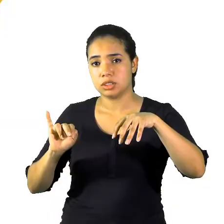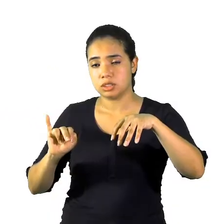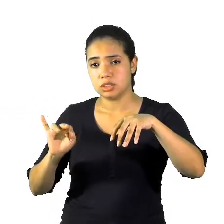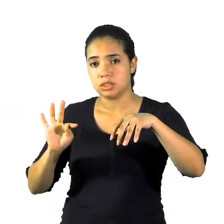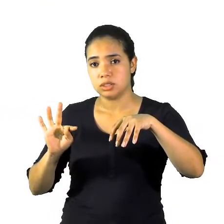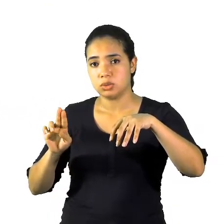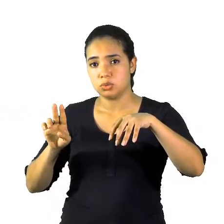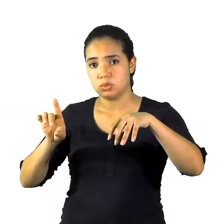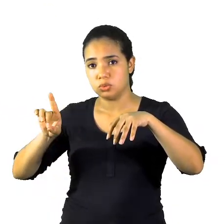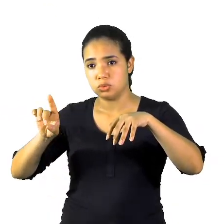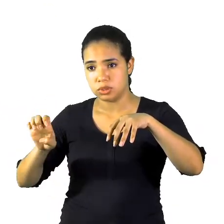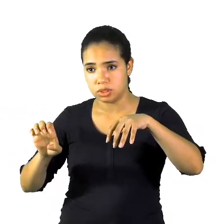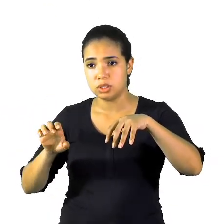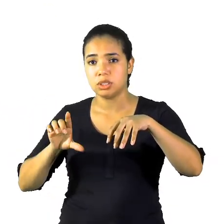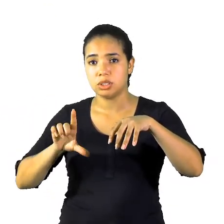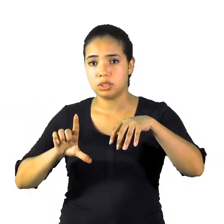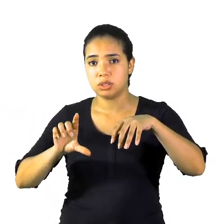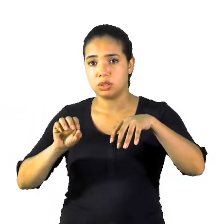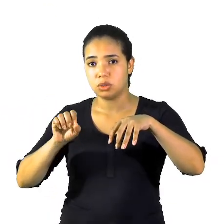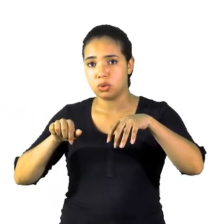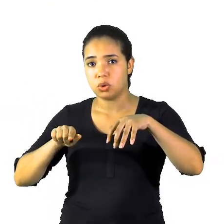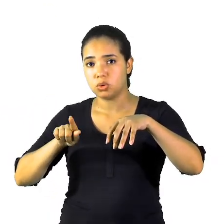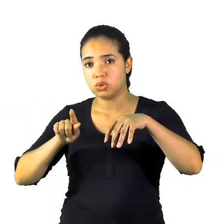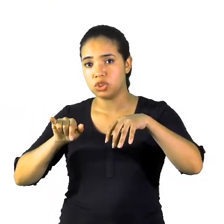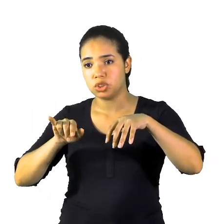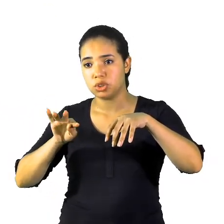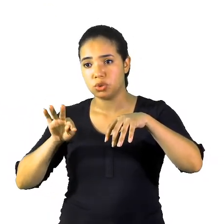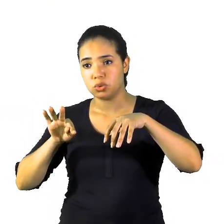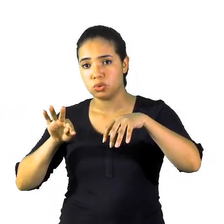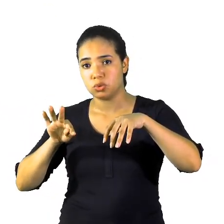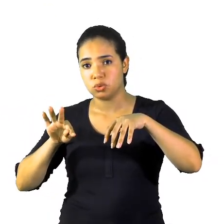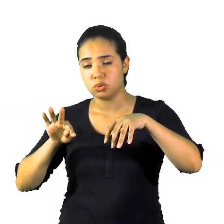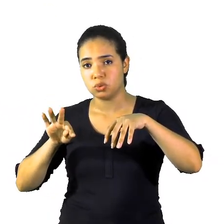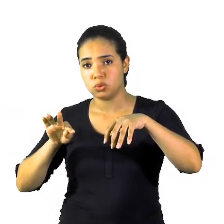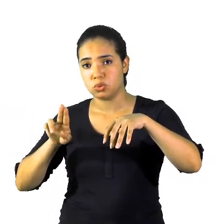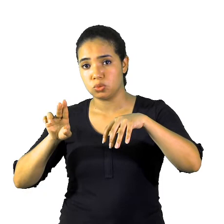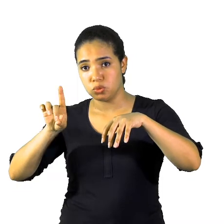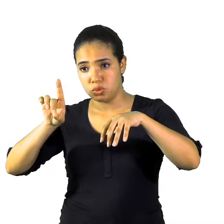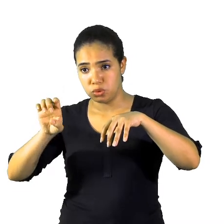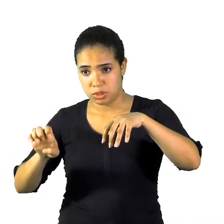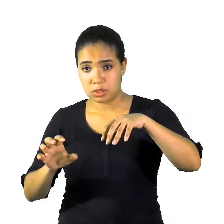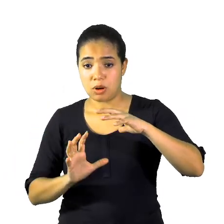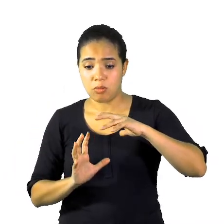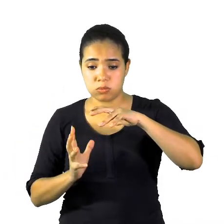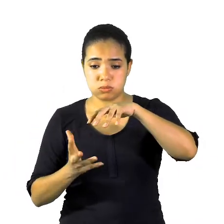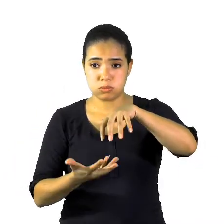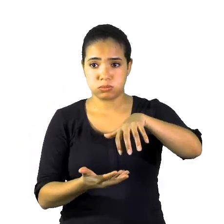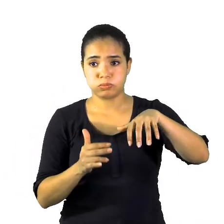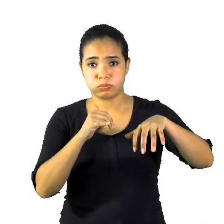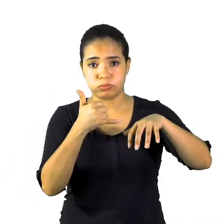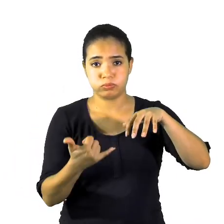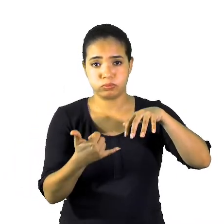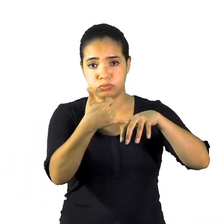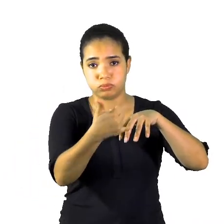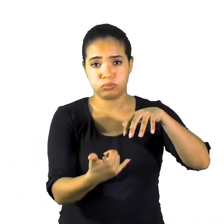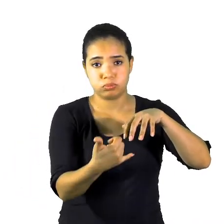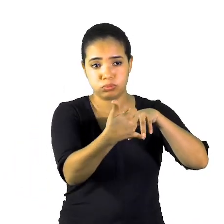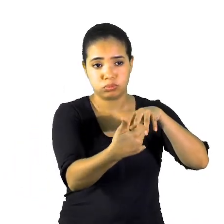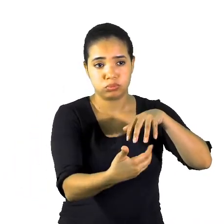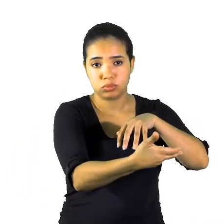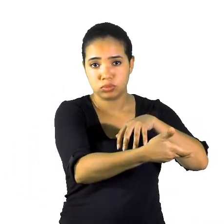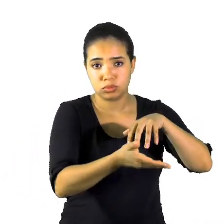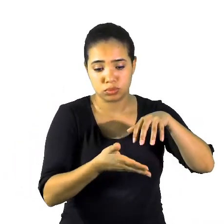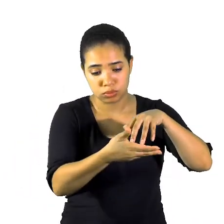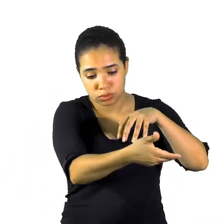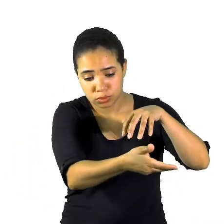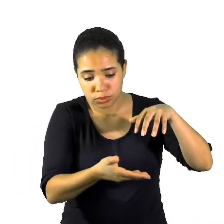longitude. Latitude é a distância medida em graus entre qualquer ponto da superfície terrestre e a linha do Equador,